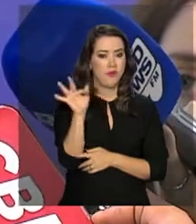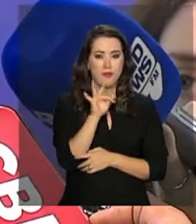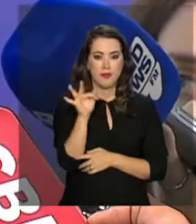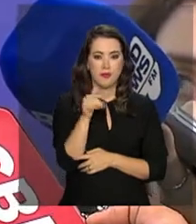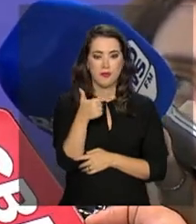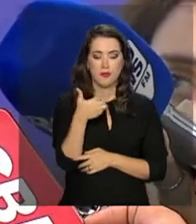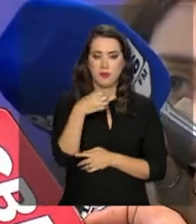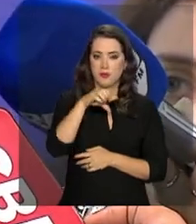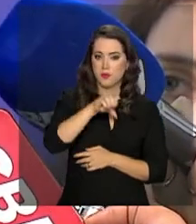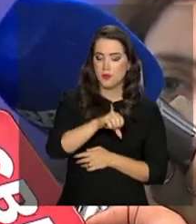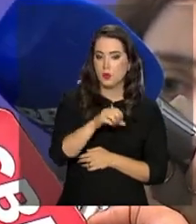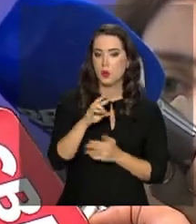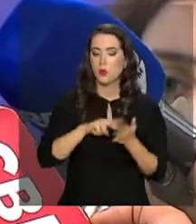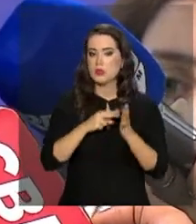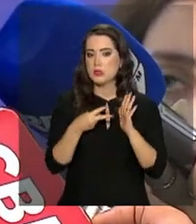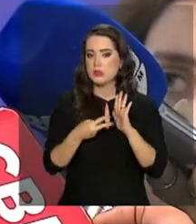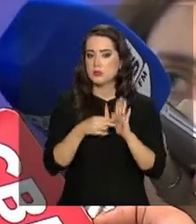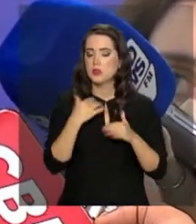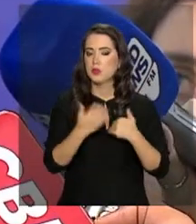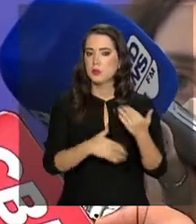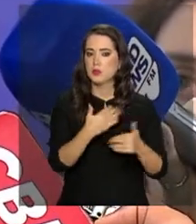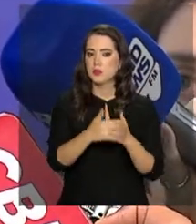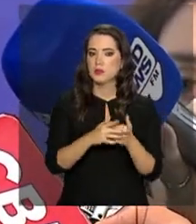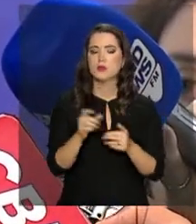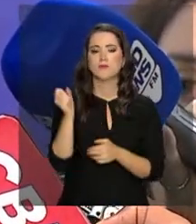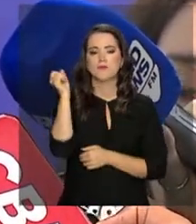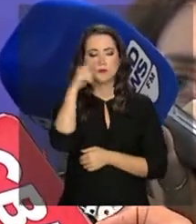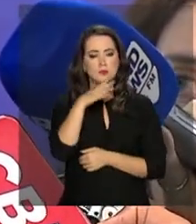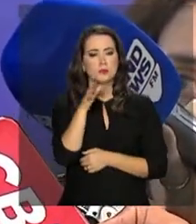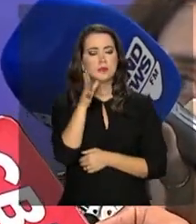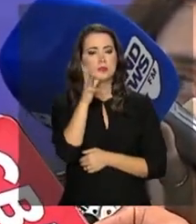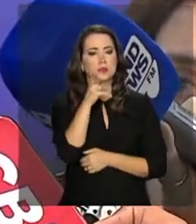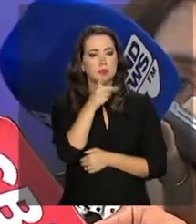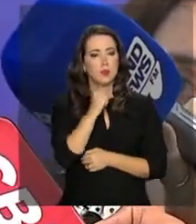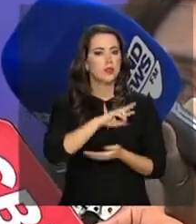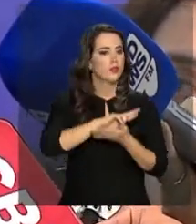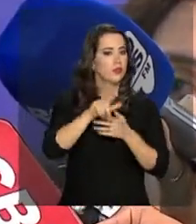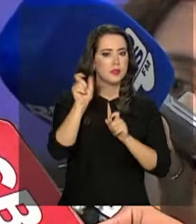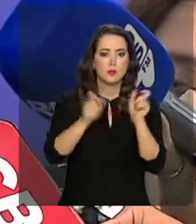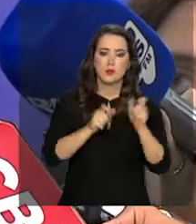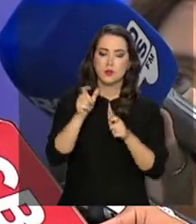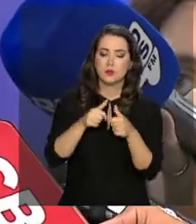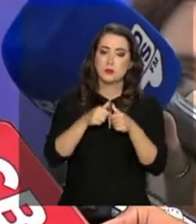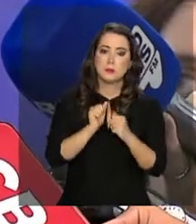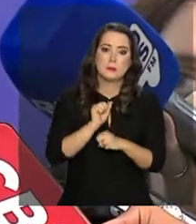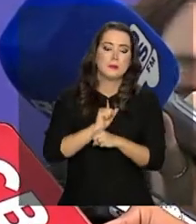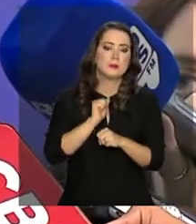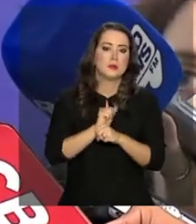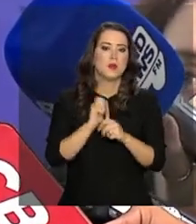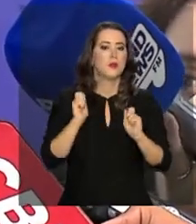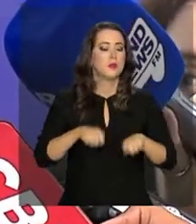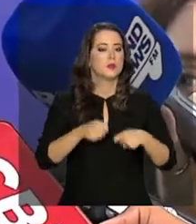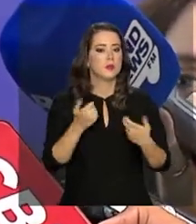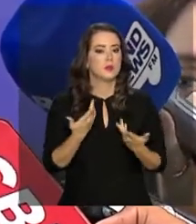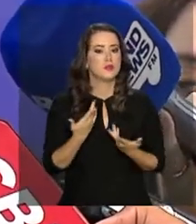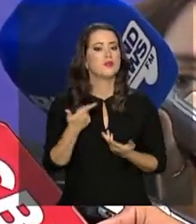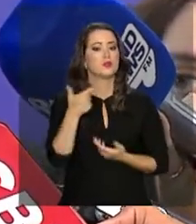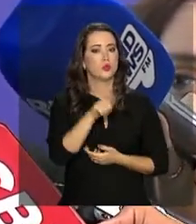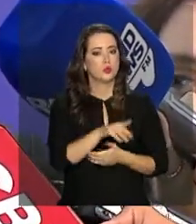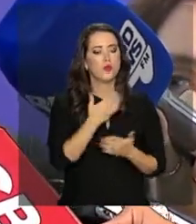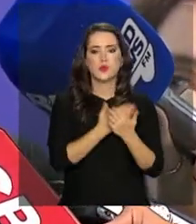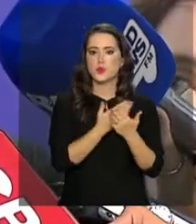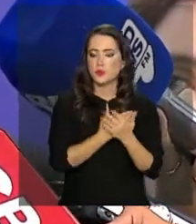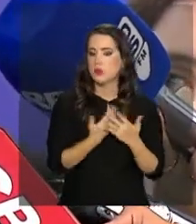2019 ou seja é um processo que está demorando muito e nós temos milhares de pessoas que estão aguardando a possibilidade de fazer revalida